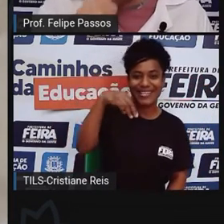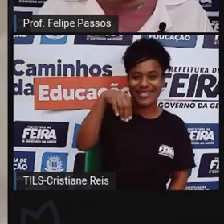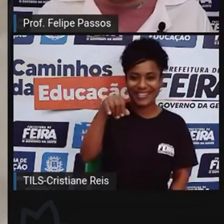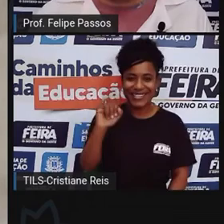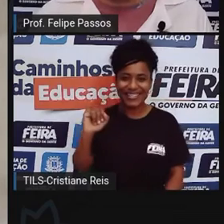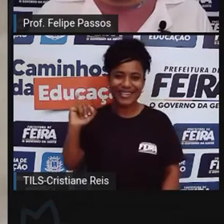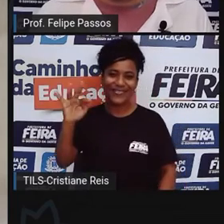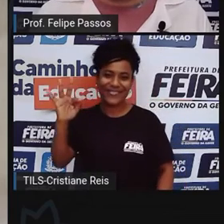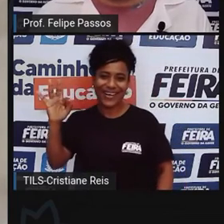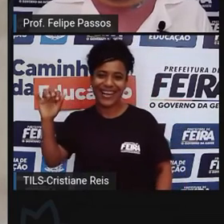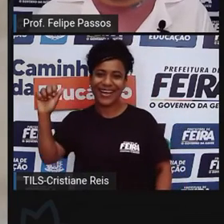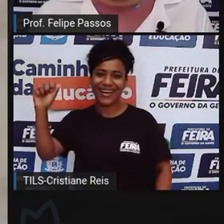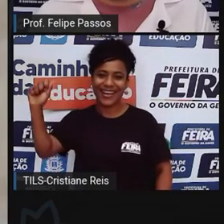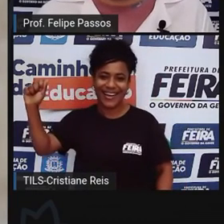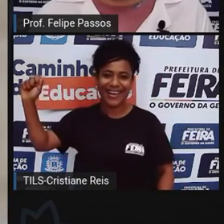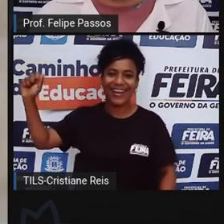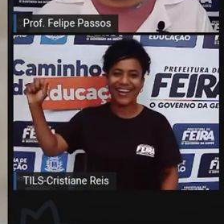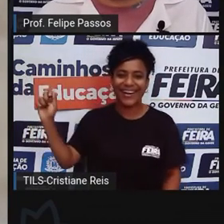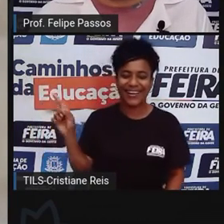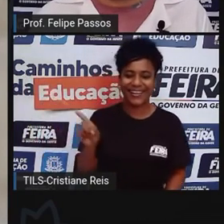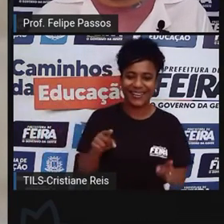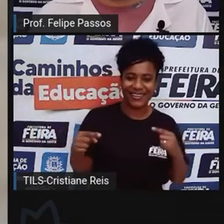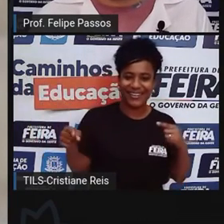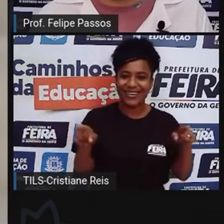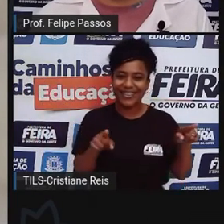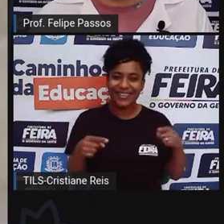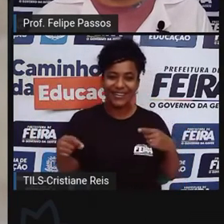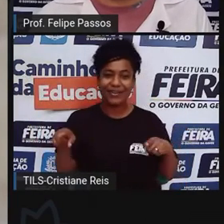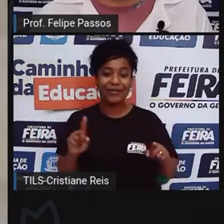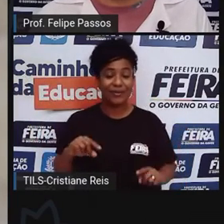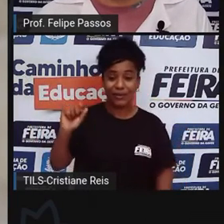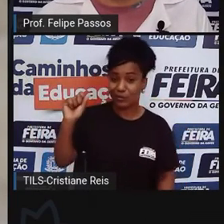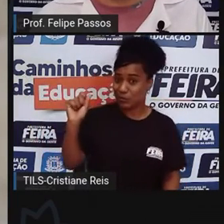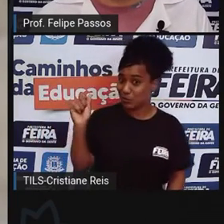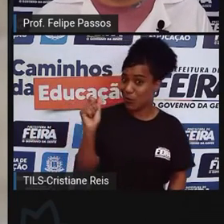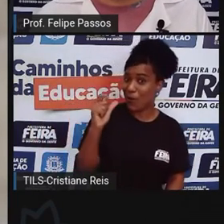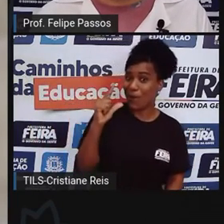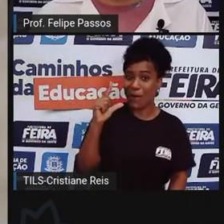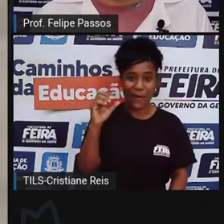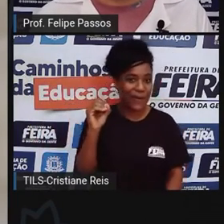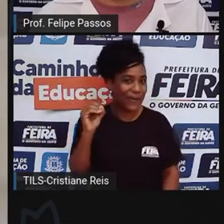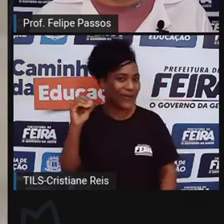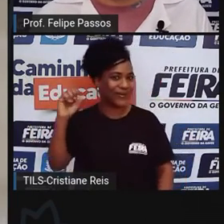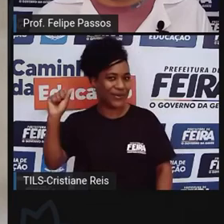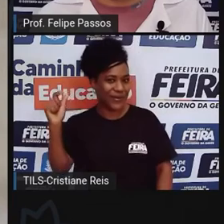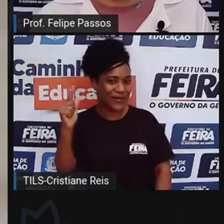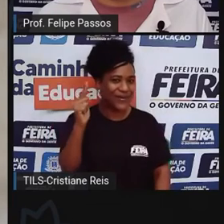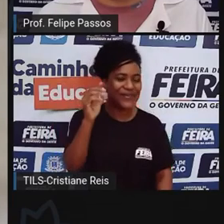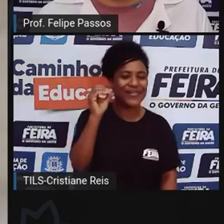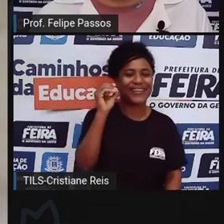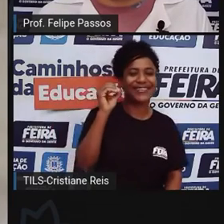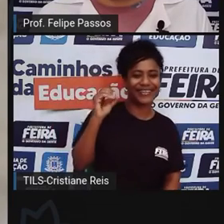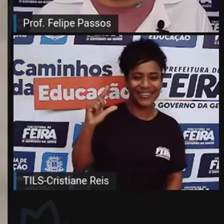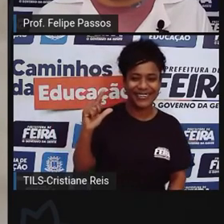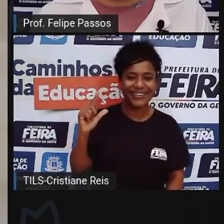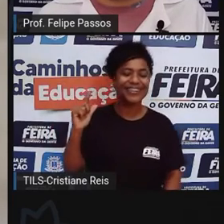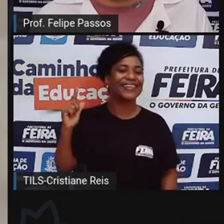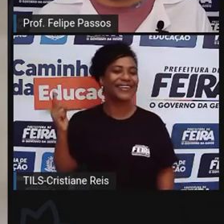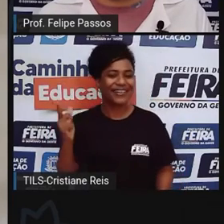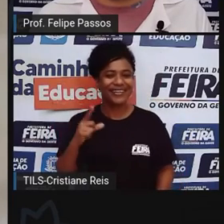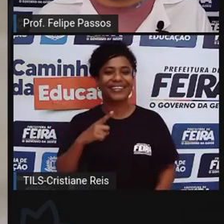mi, fá. Cadê o sol? Olha eu aqui, cadê o sol? Olha eu